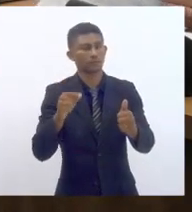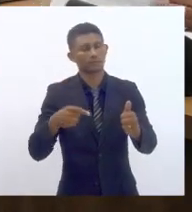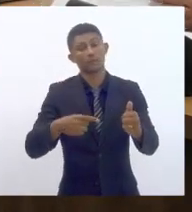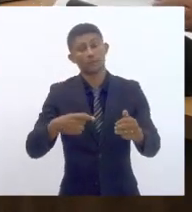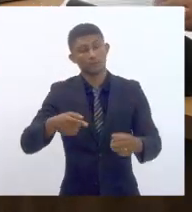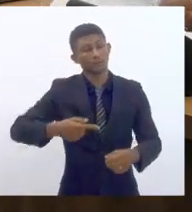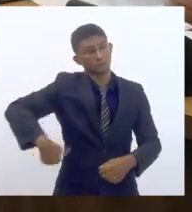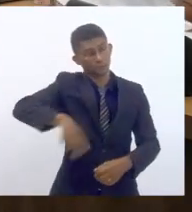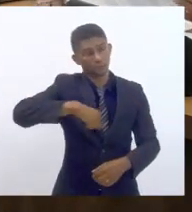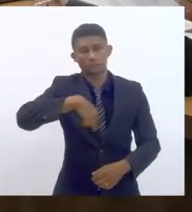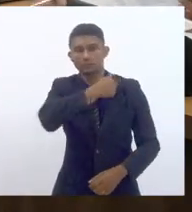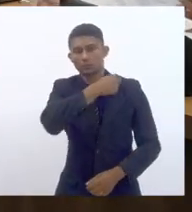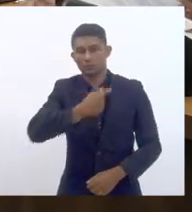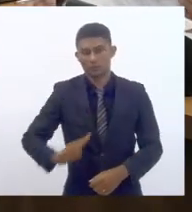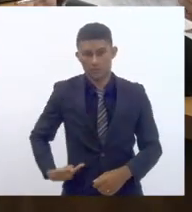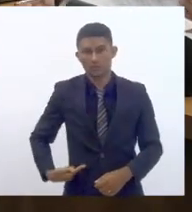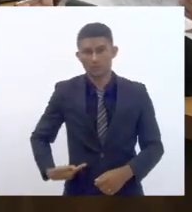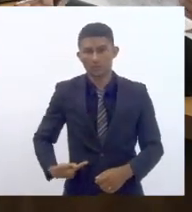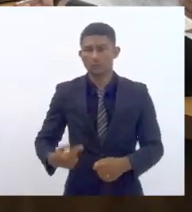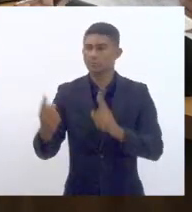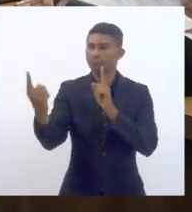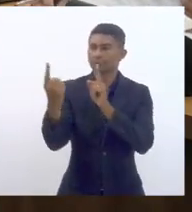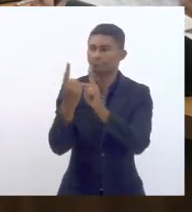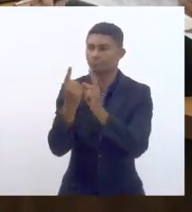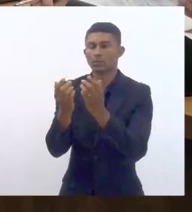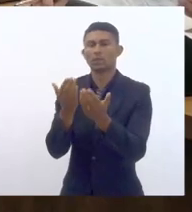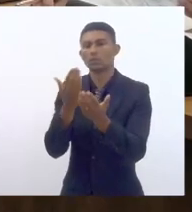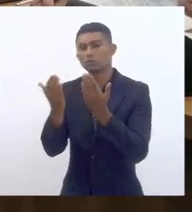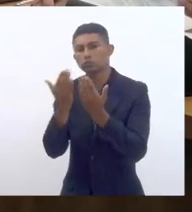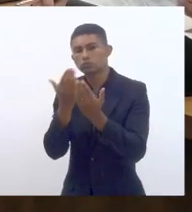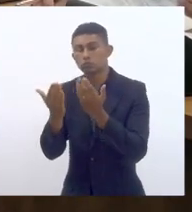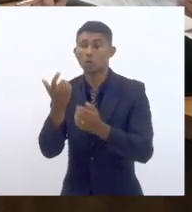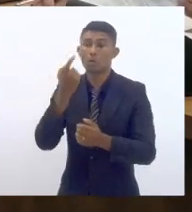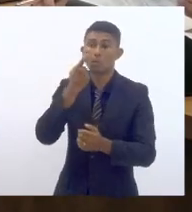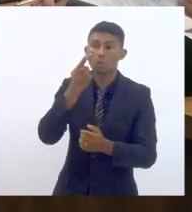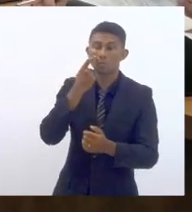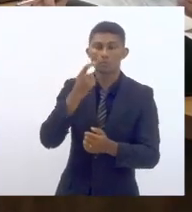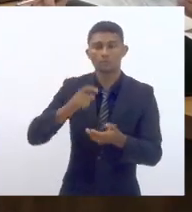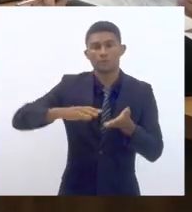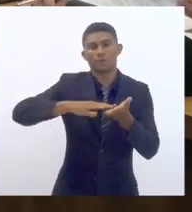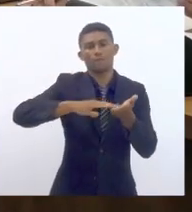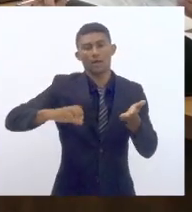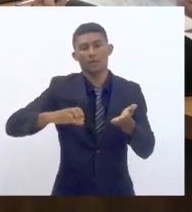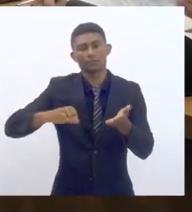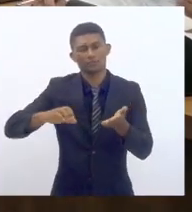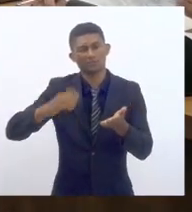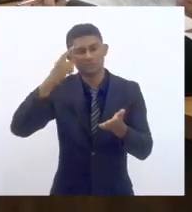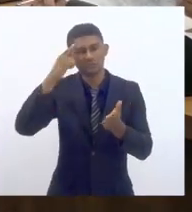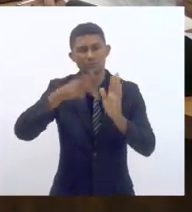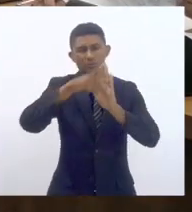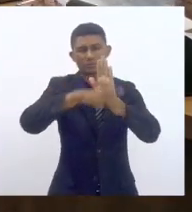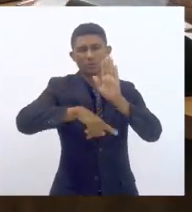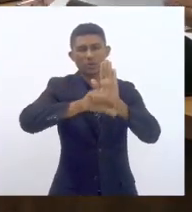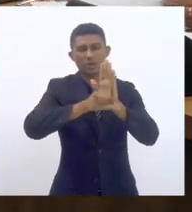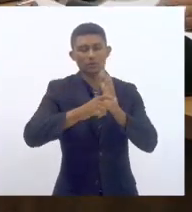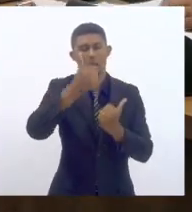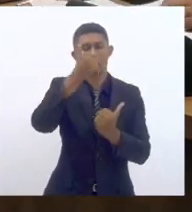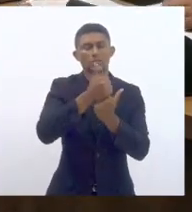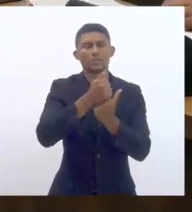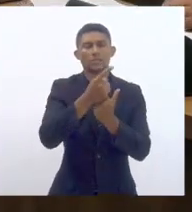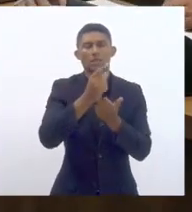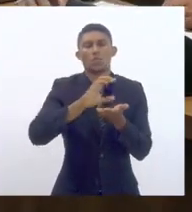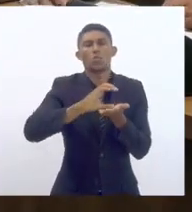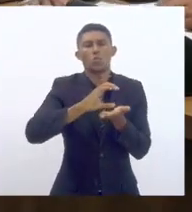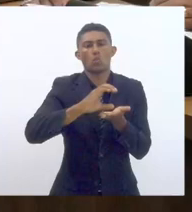governo para ver se consegue vir para cá o veto ao projeto do auxílio alimentação da FAETEC.